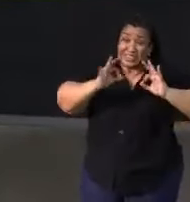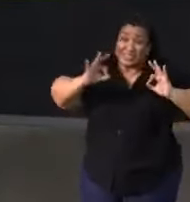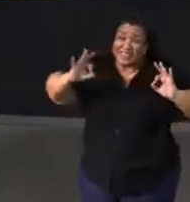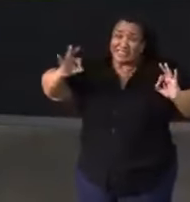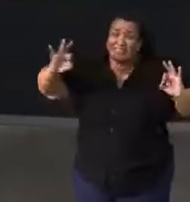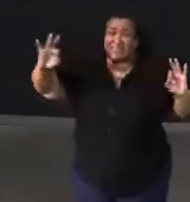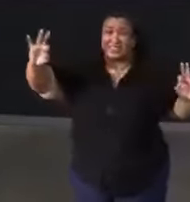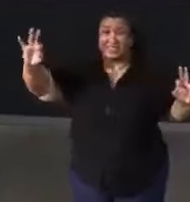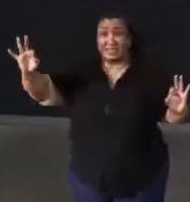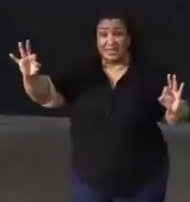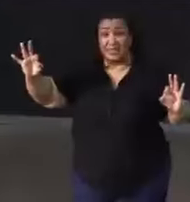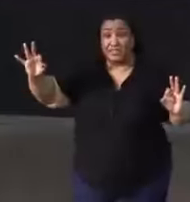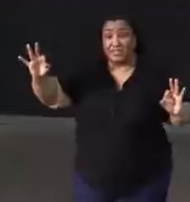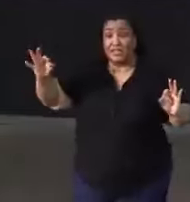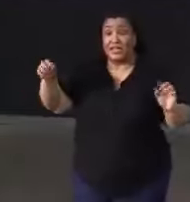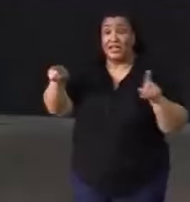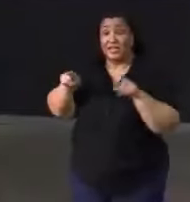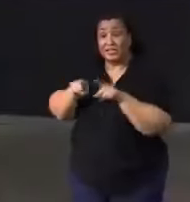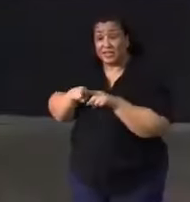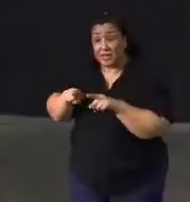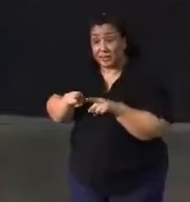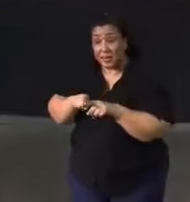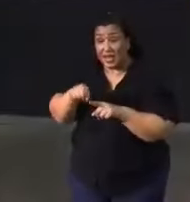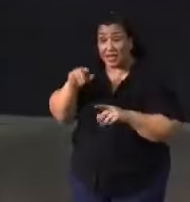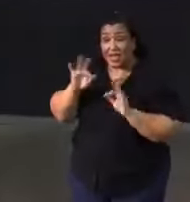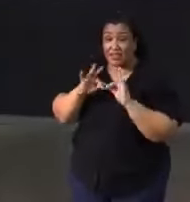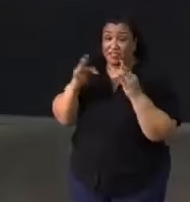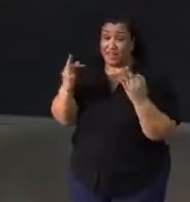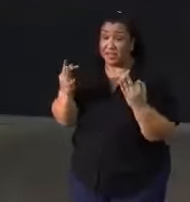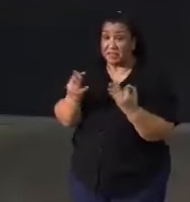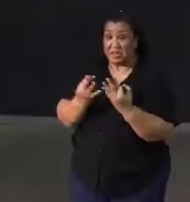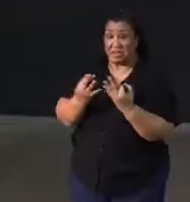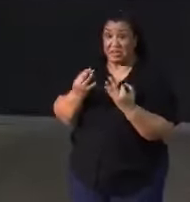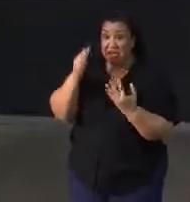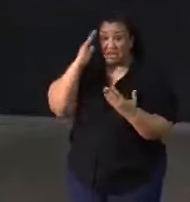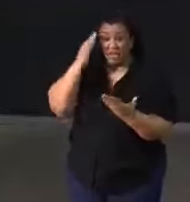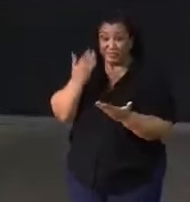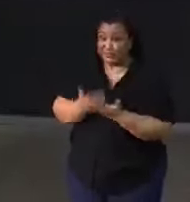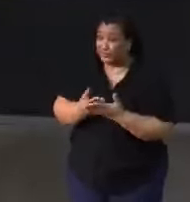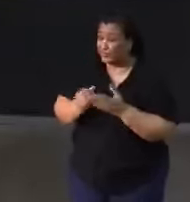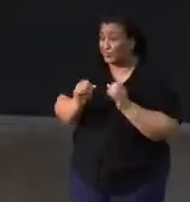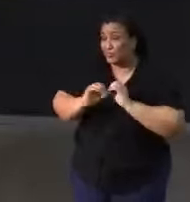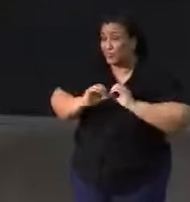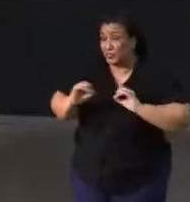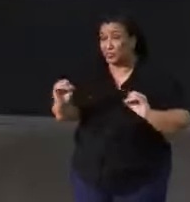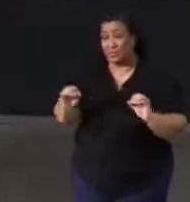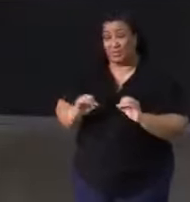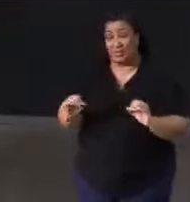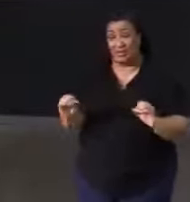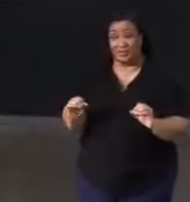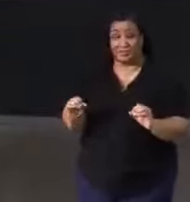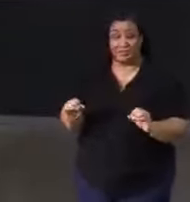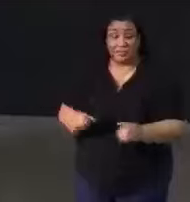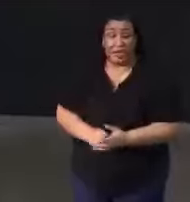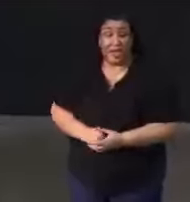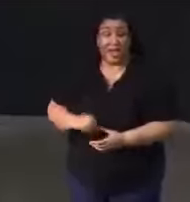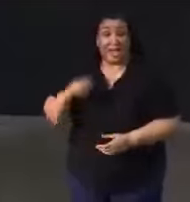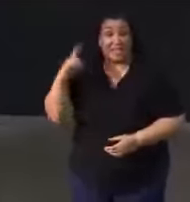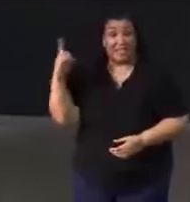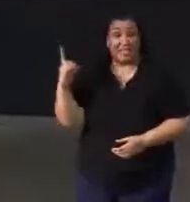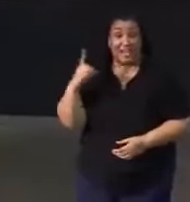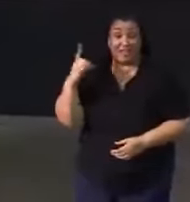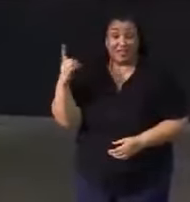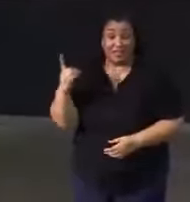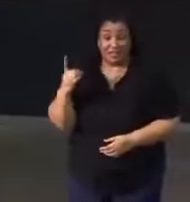jovens também vão enfrentar descrédito familiar. Em primeira instância, Davi está no